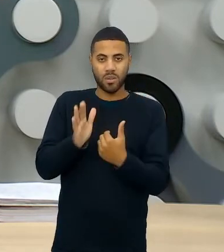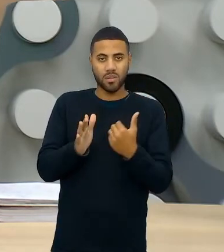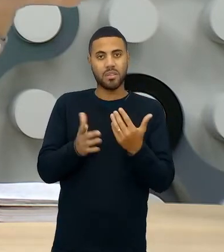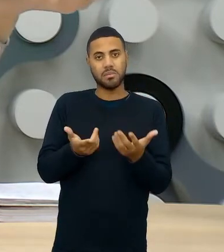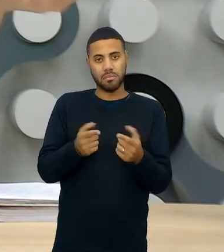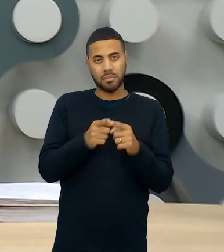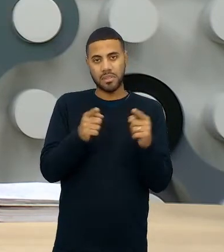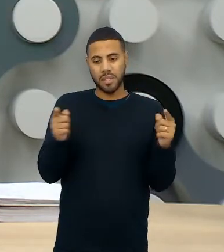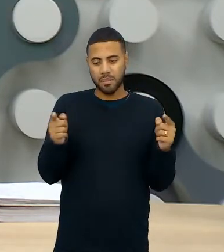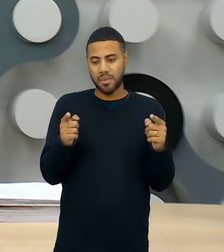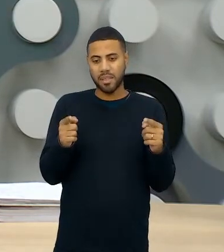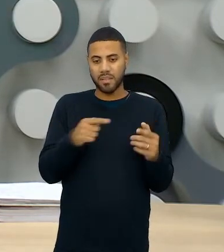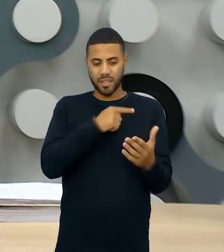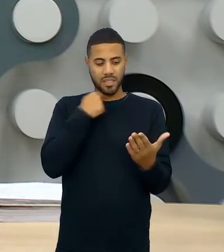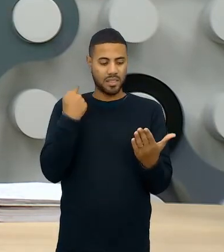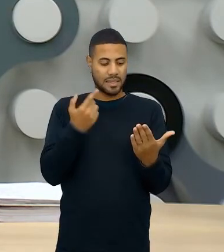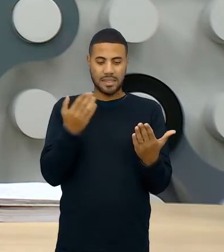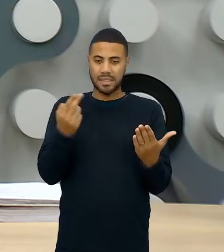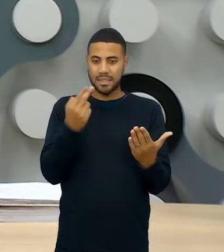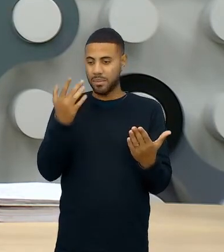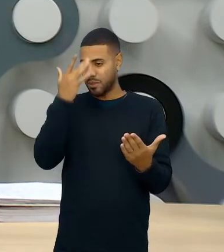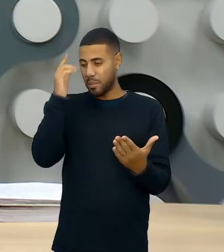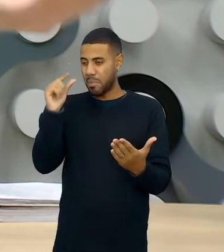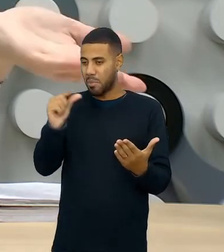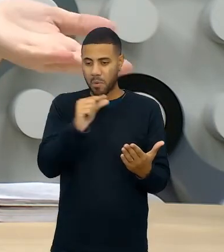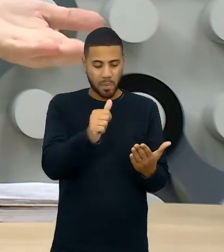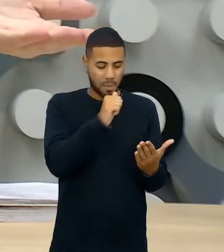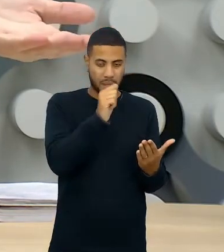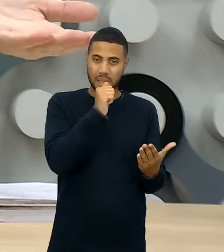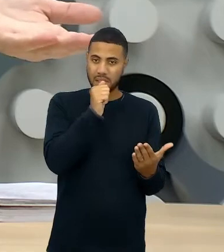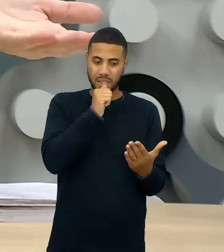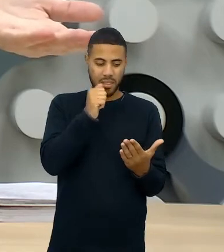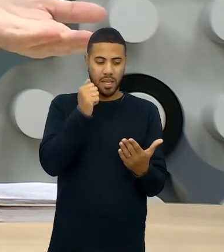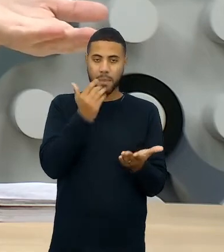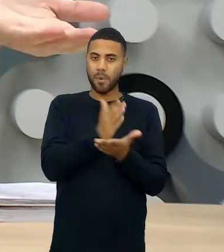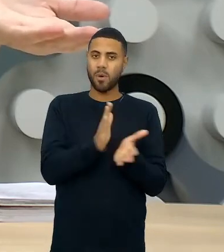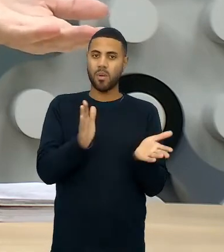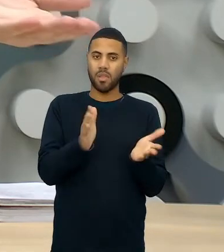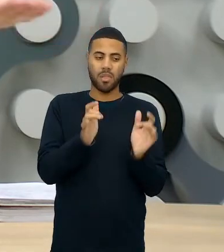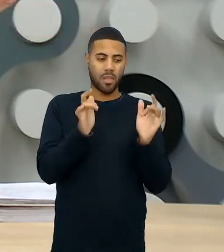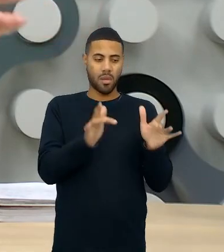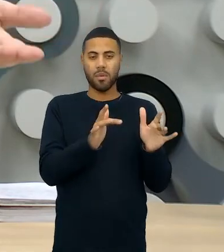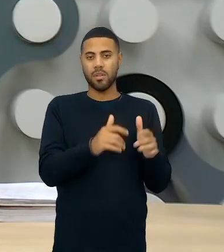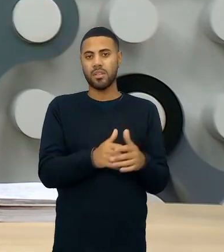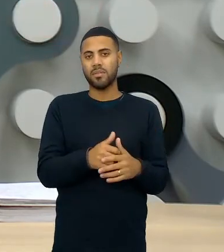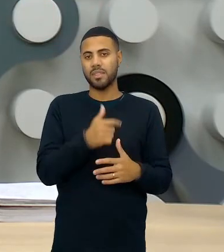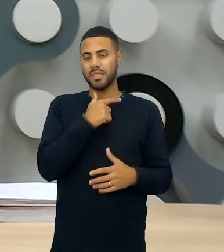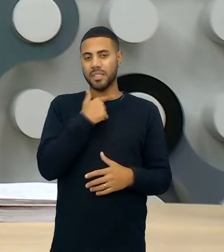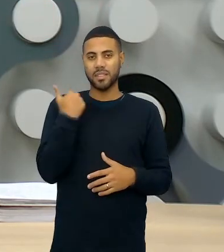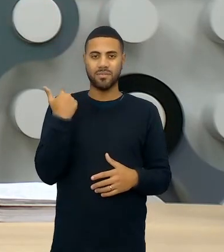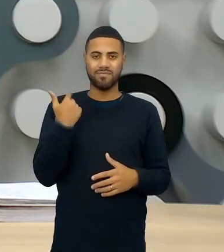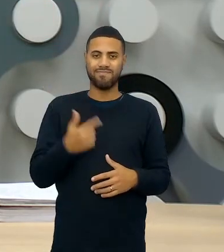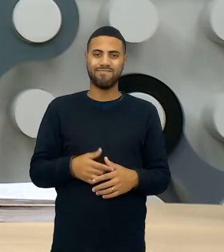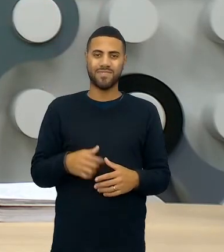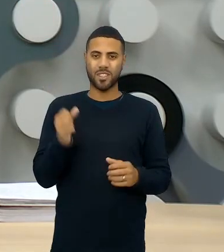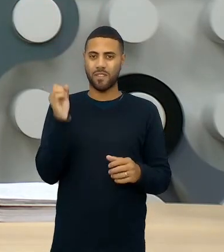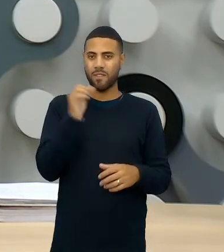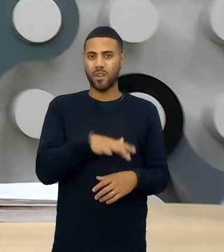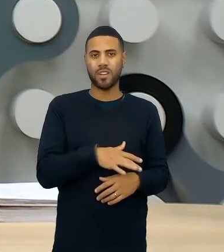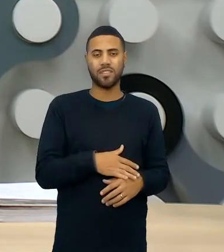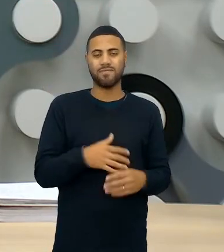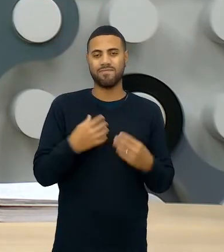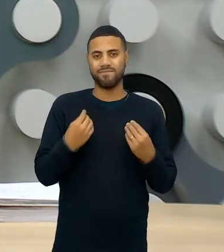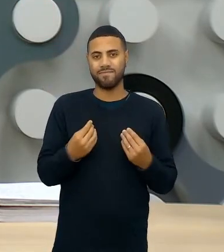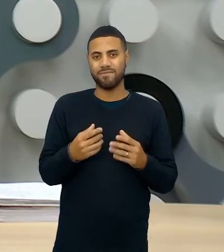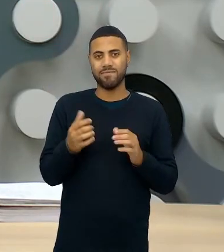pena se na sua casa tiver quantidade suficiente de pessoas para consumir todo esse leite aí em uma semana. Então, faça a programação.